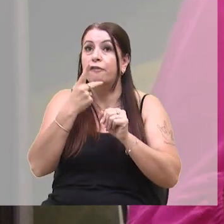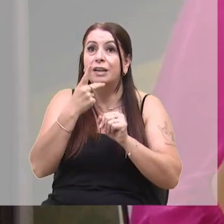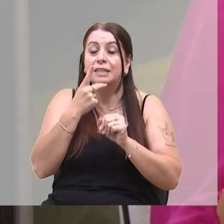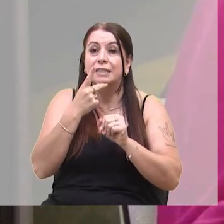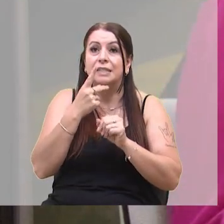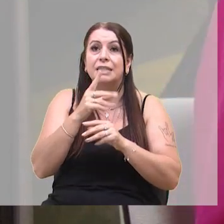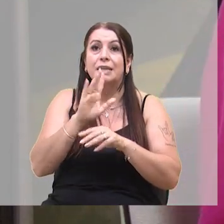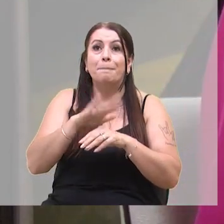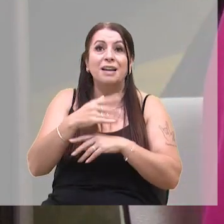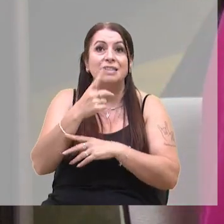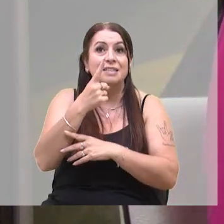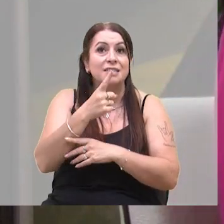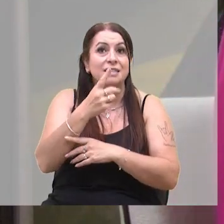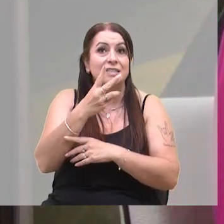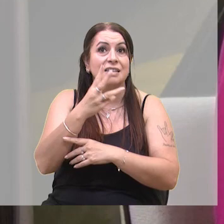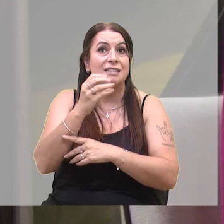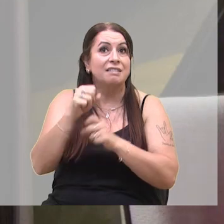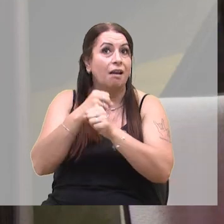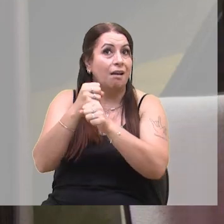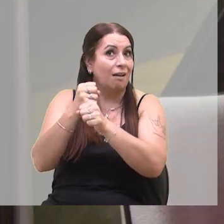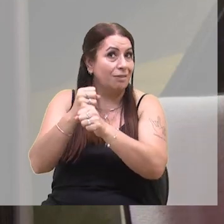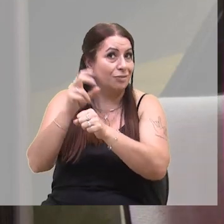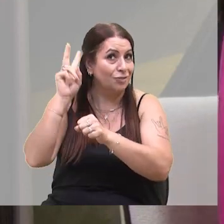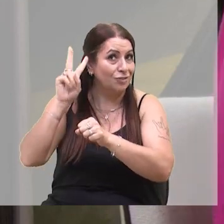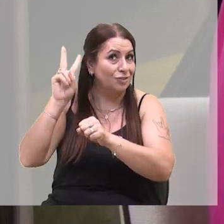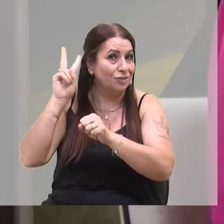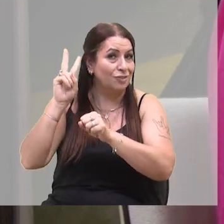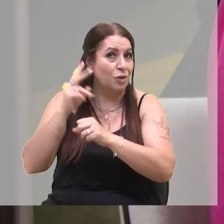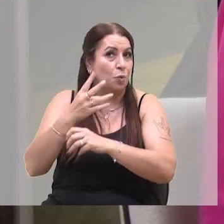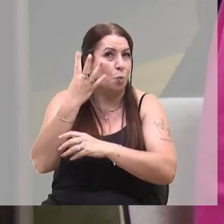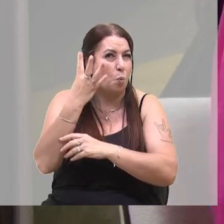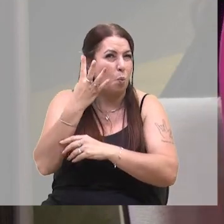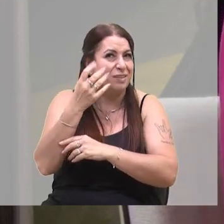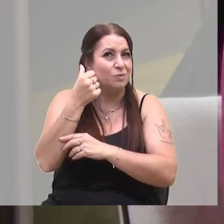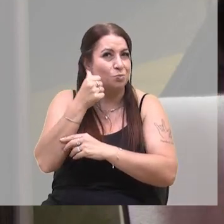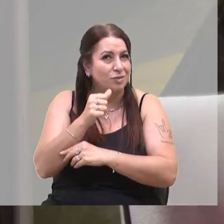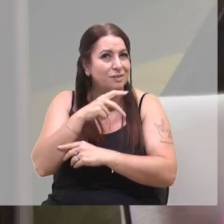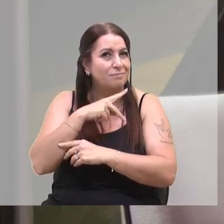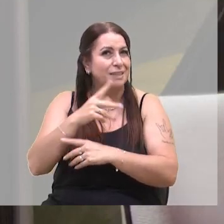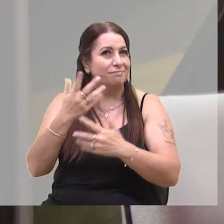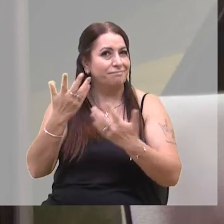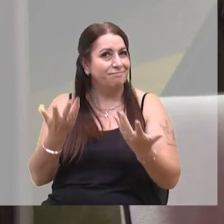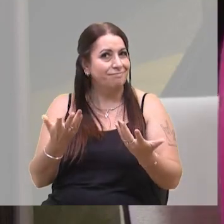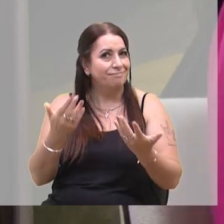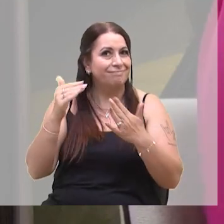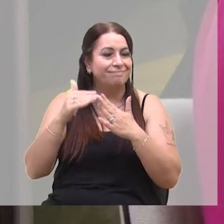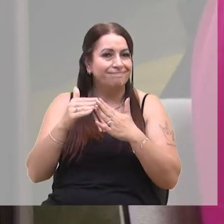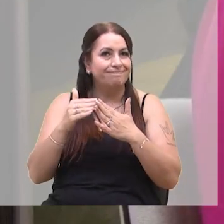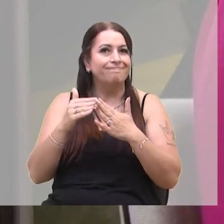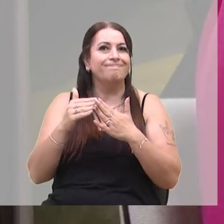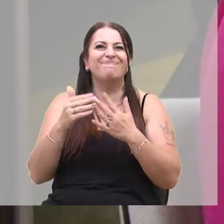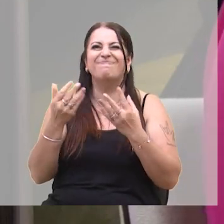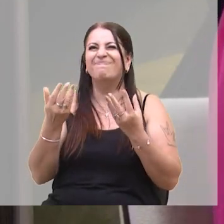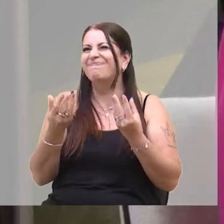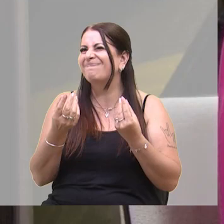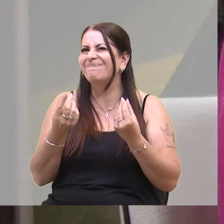como muito frios, assim. Mas é isso, a gente está falando em mais de 130 anos de história. 4